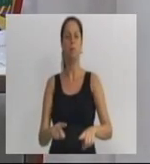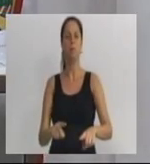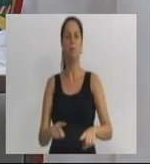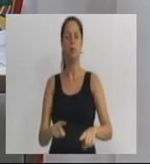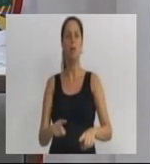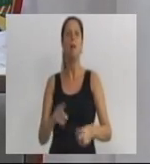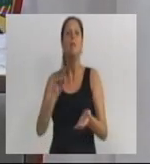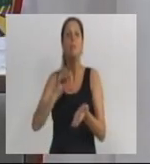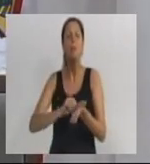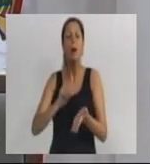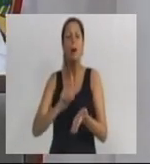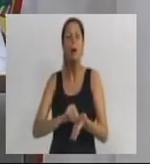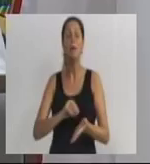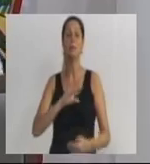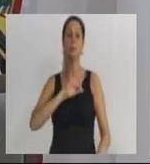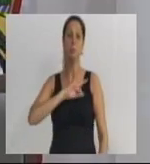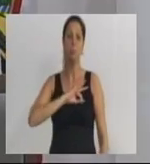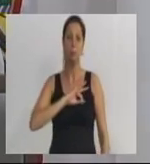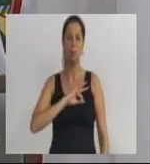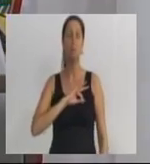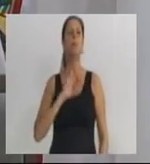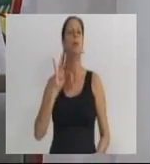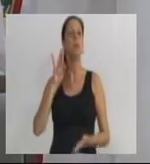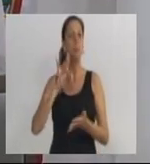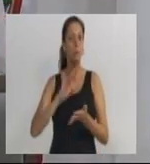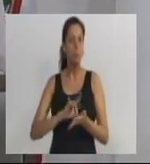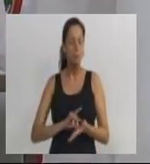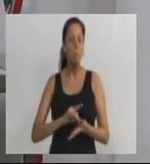têm eclodido no cotidiano.